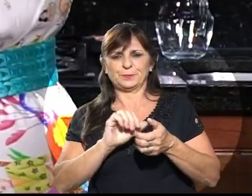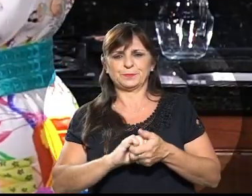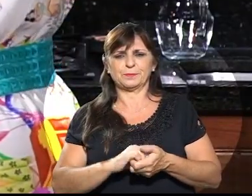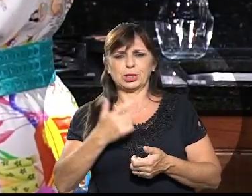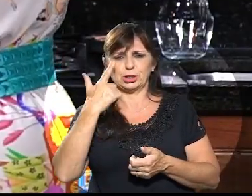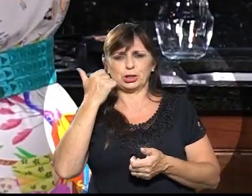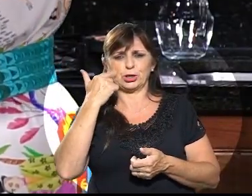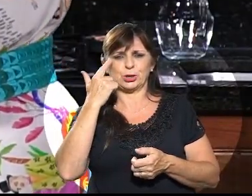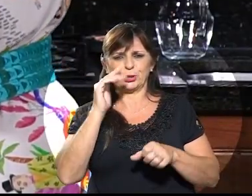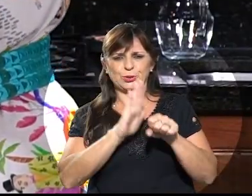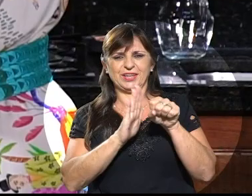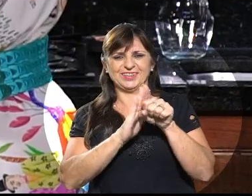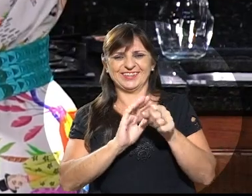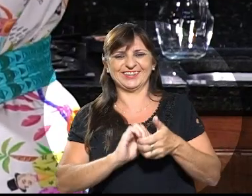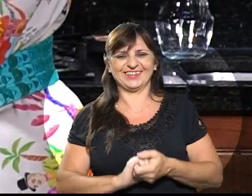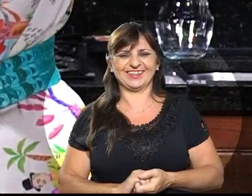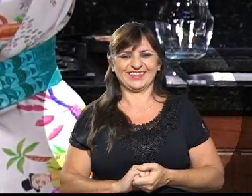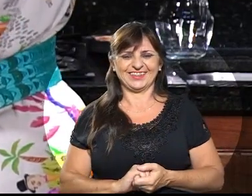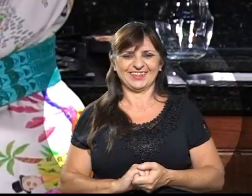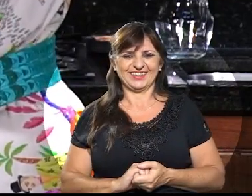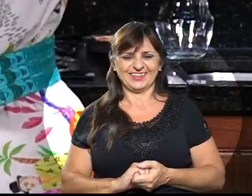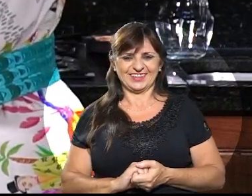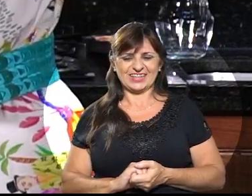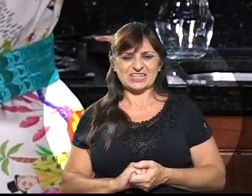a... Posso olhar aqui a tua panela?